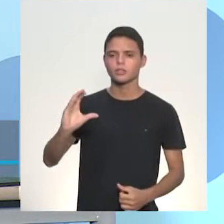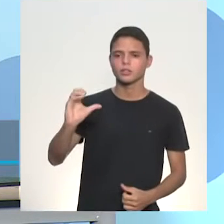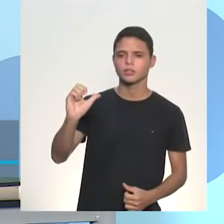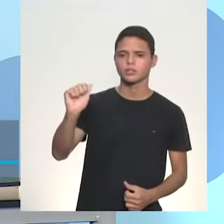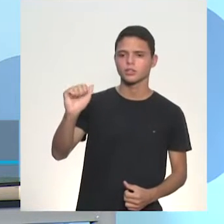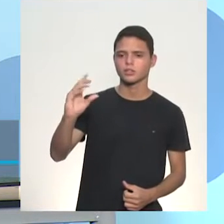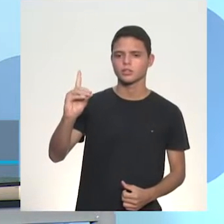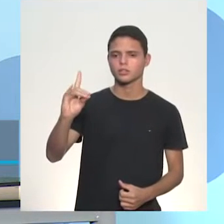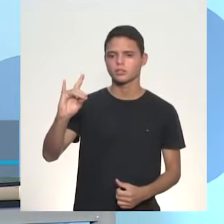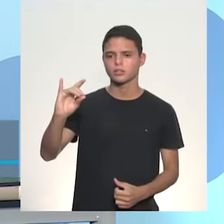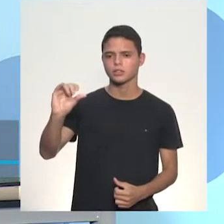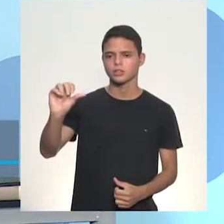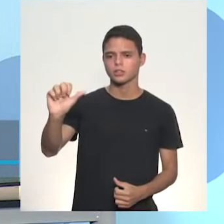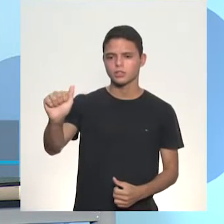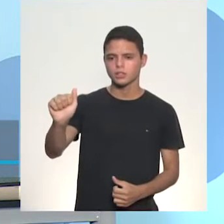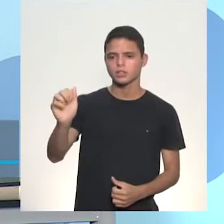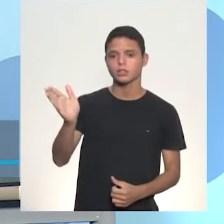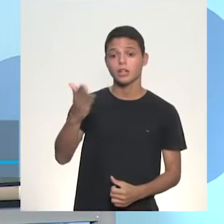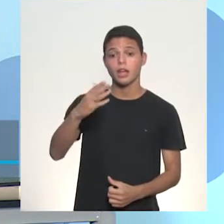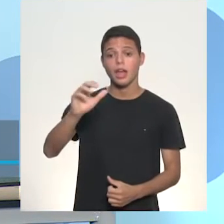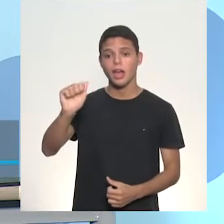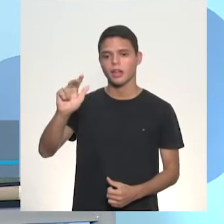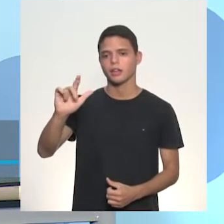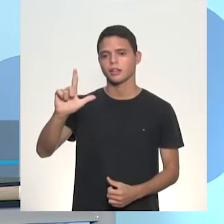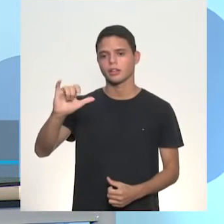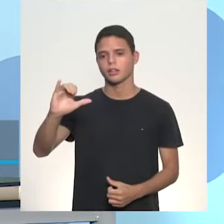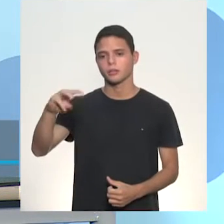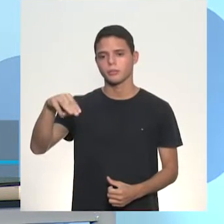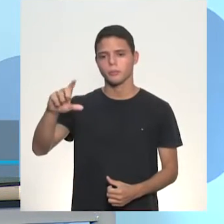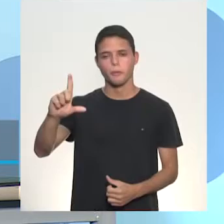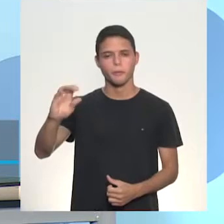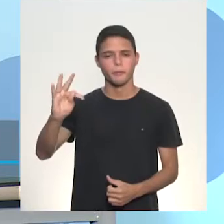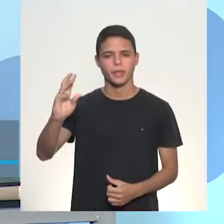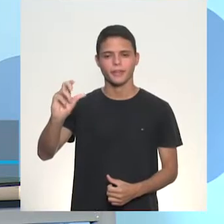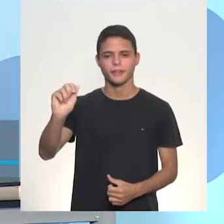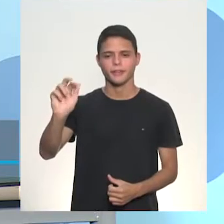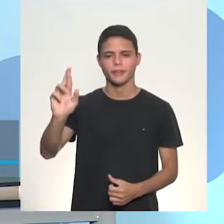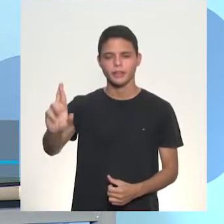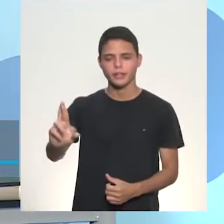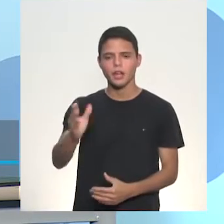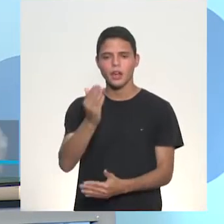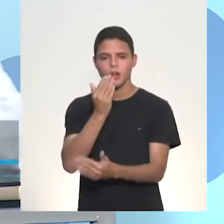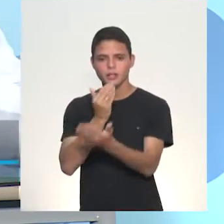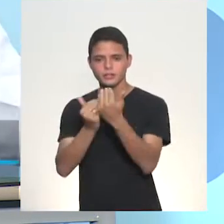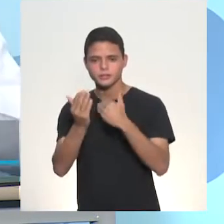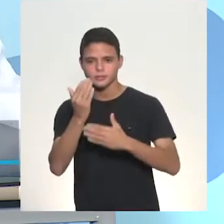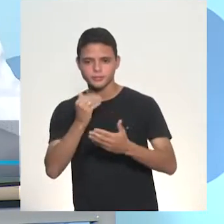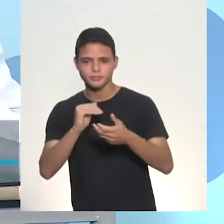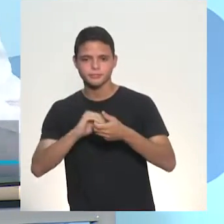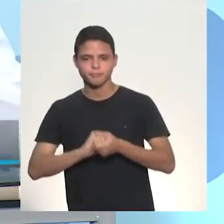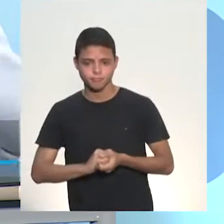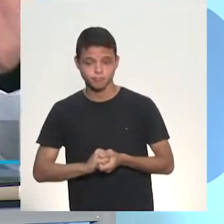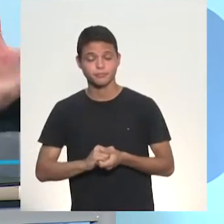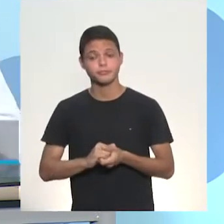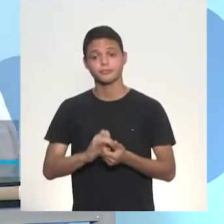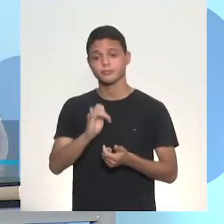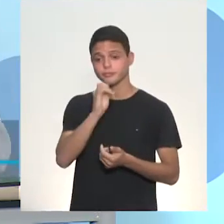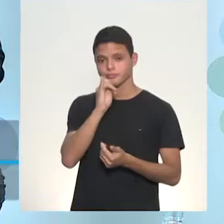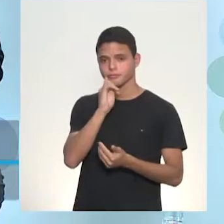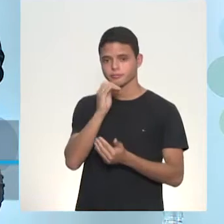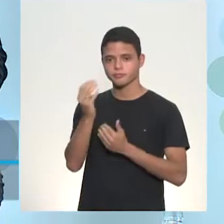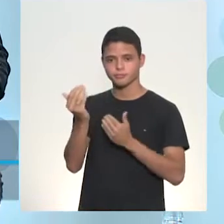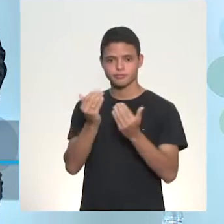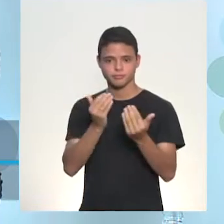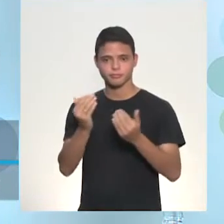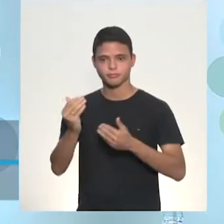próprio nome cadeia alimentar já quer dizer mesmo, está ligado àquela questão de um efeito em cadeia mesmo. Se você tira um ali da cadeia, Que é o